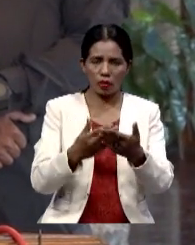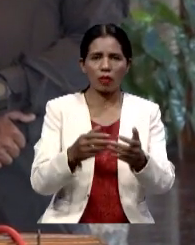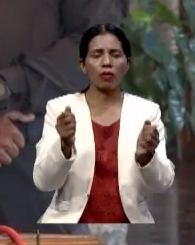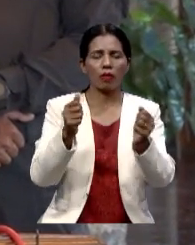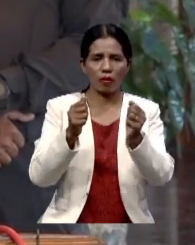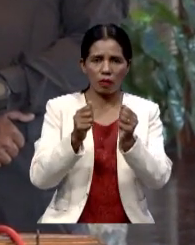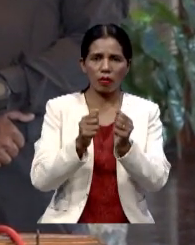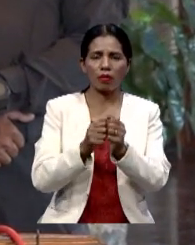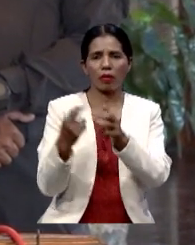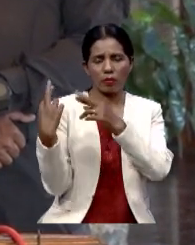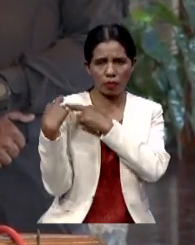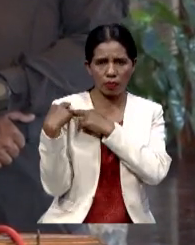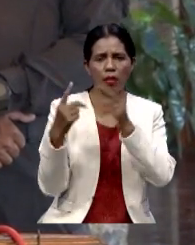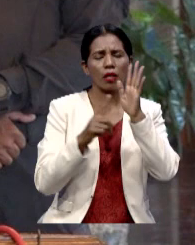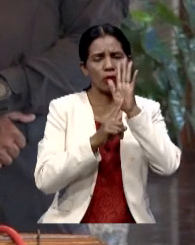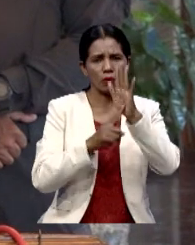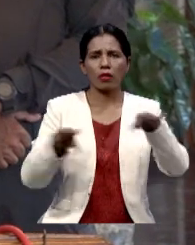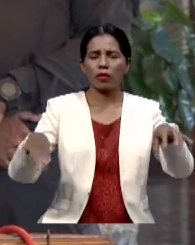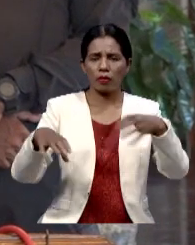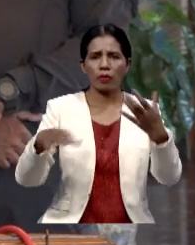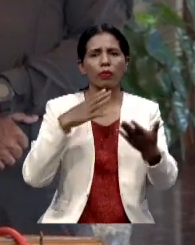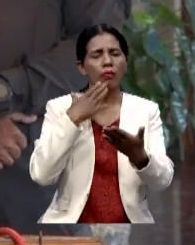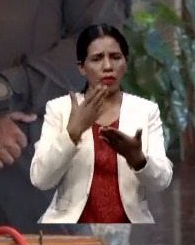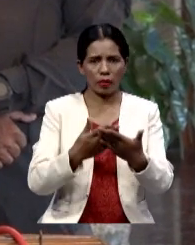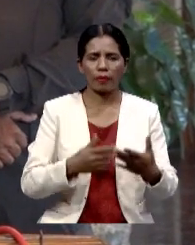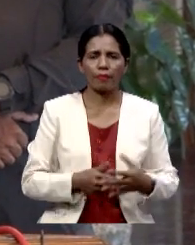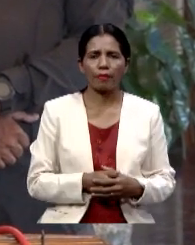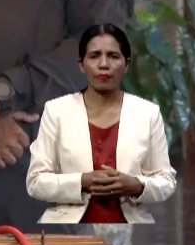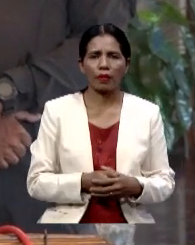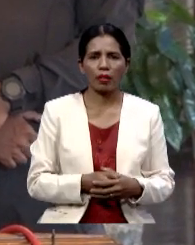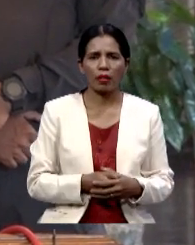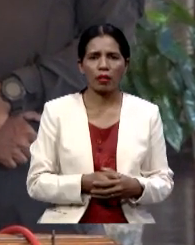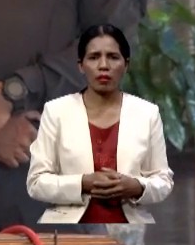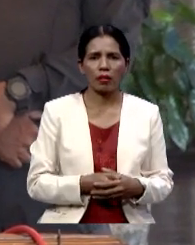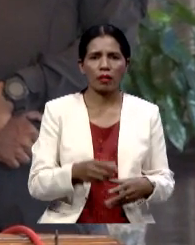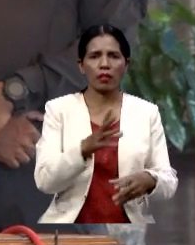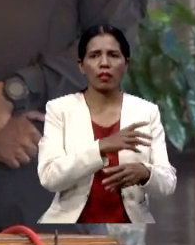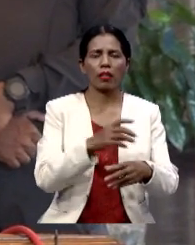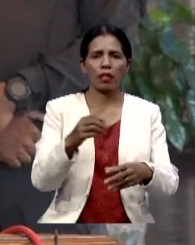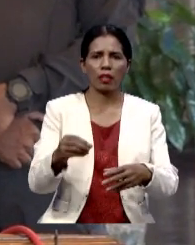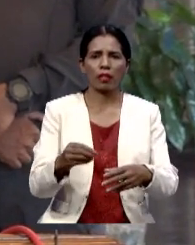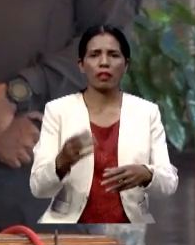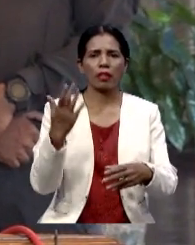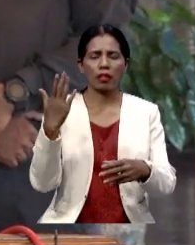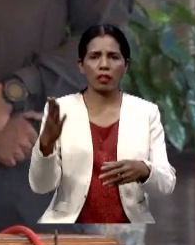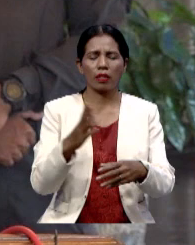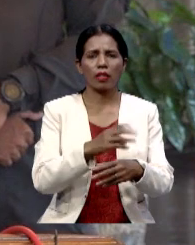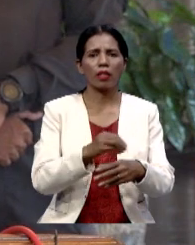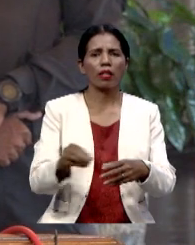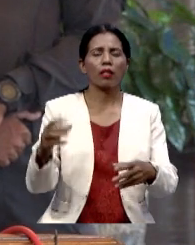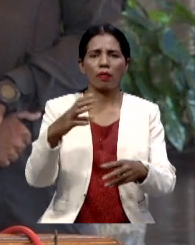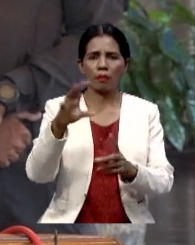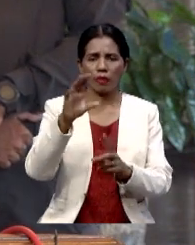diak i tudo profesionalismo polisi nyan mesmo que ia polisi ita